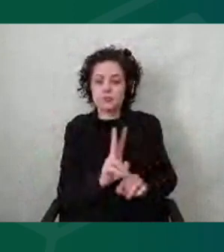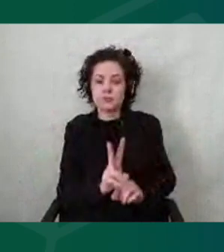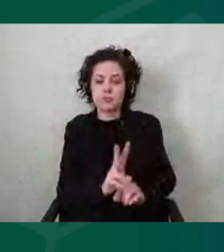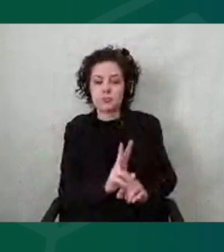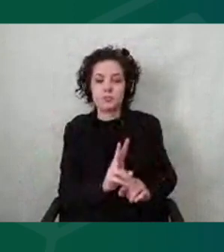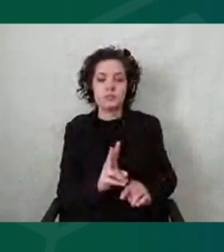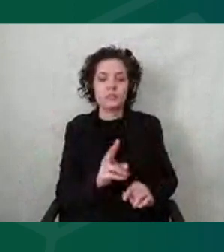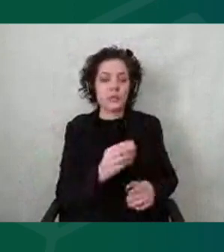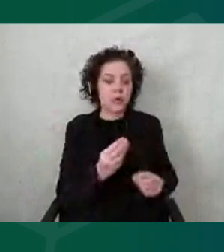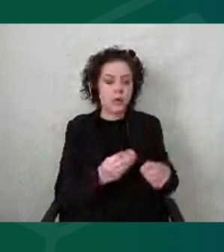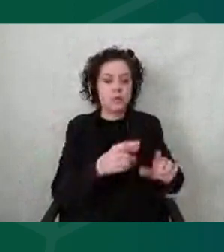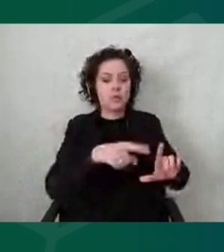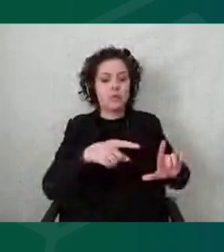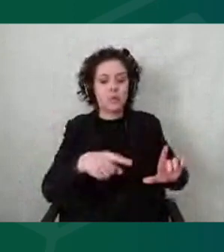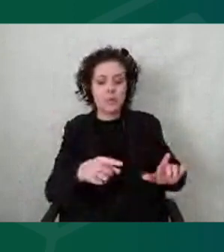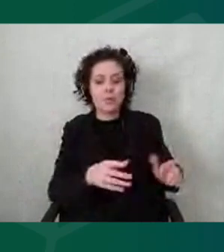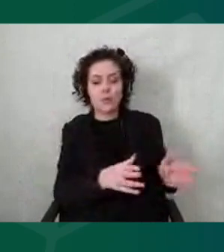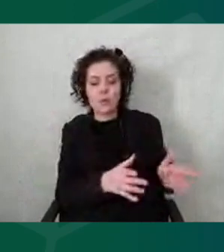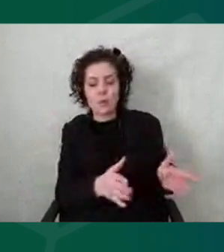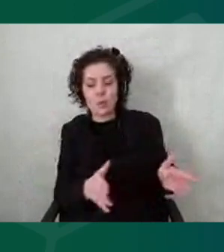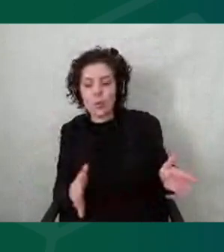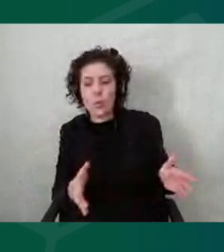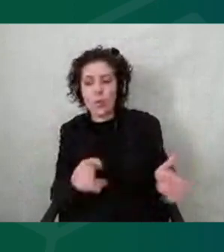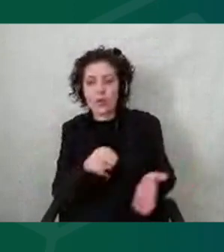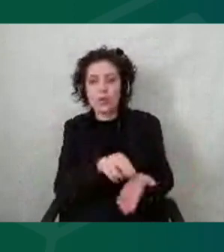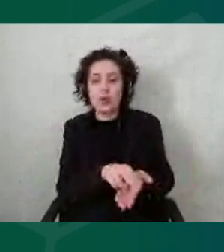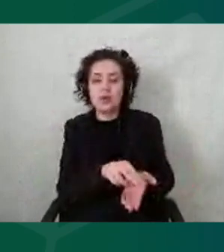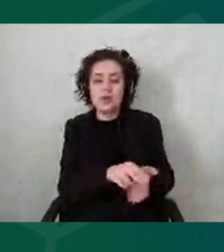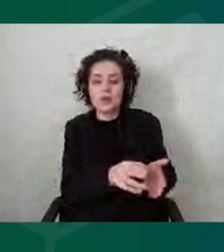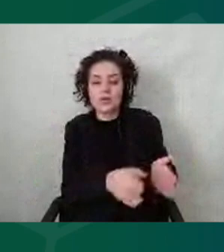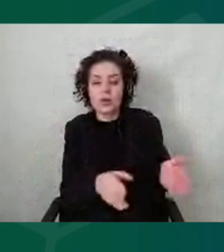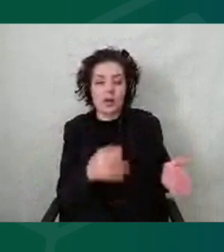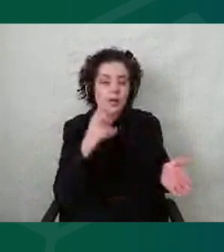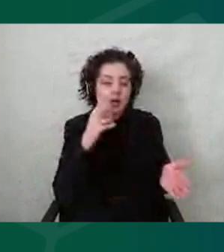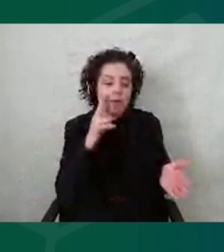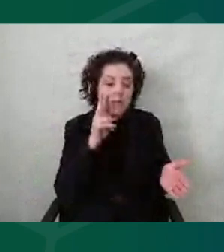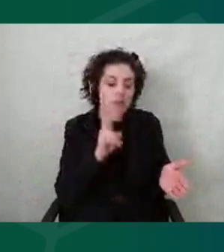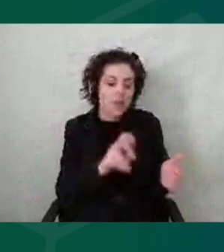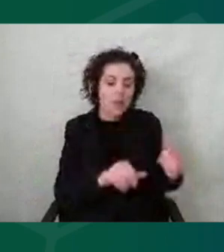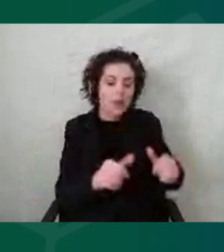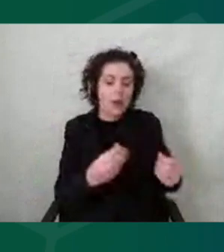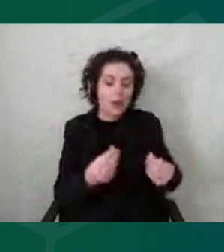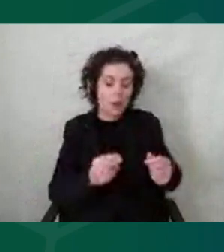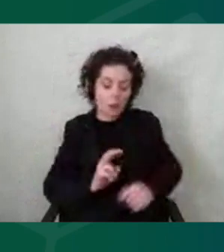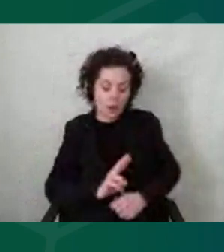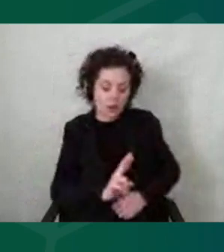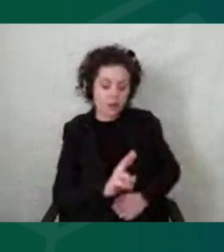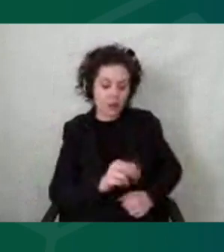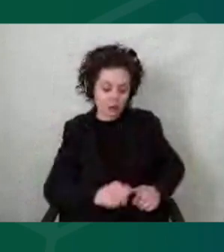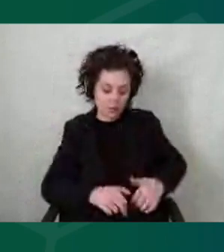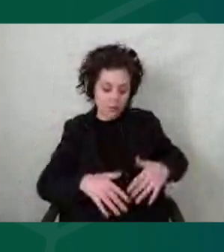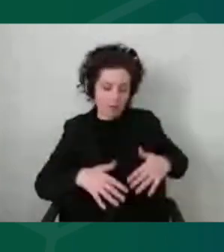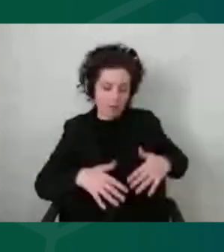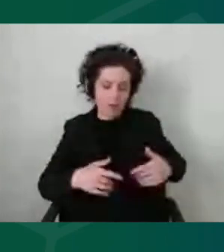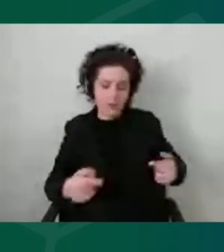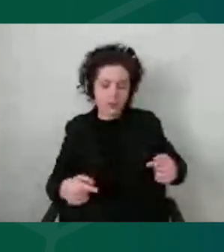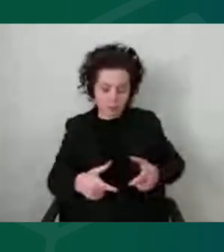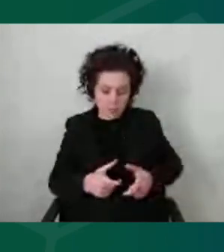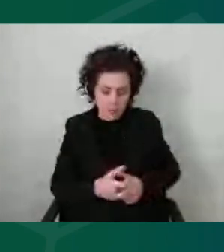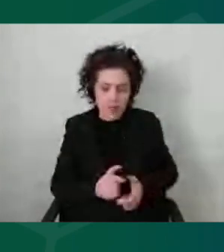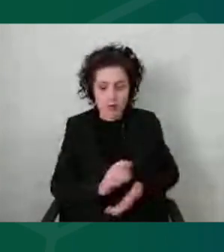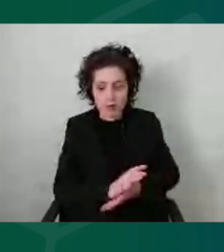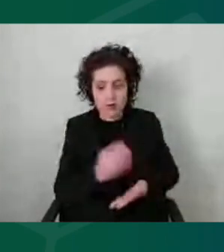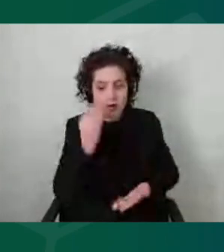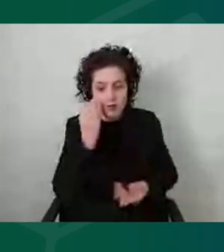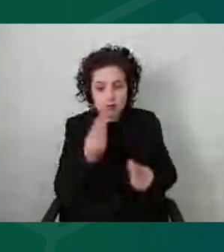inflamatória durante a internação desses pacientes. E a ideia é determinar o nível plasmático de citocinas e